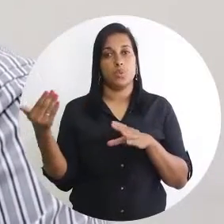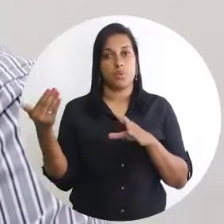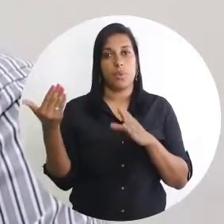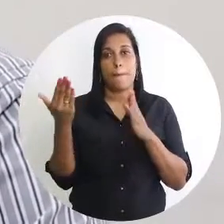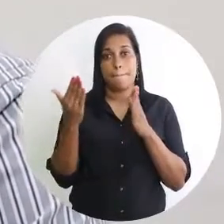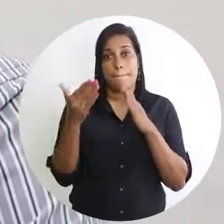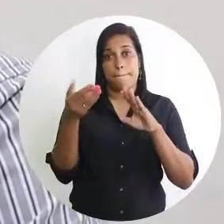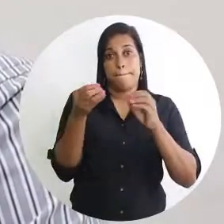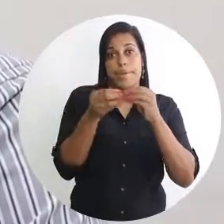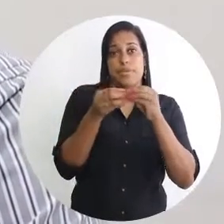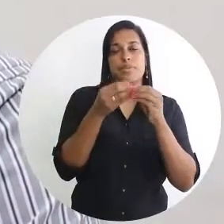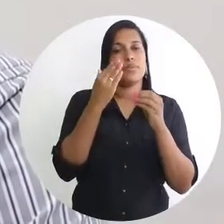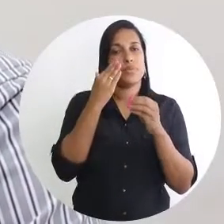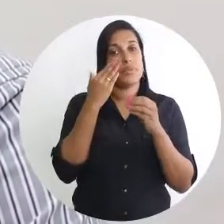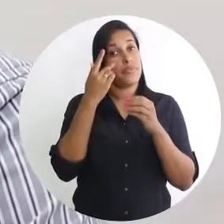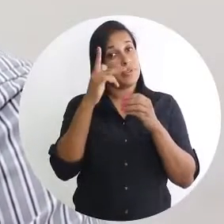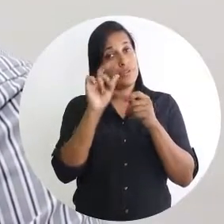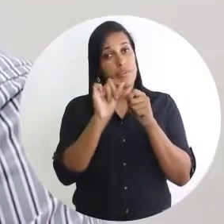vai fazer